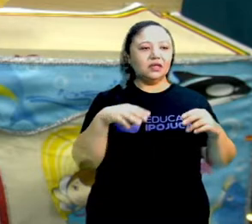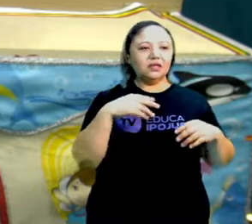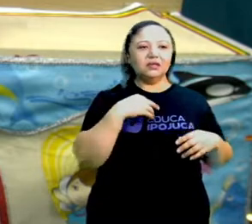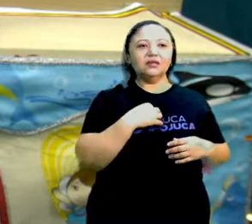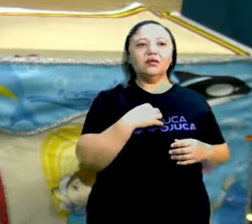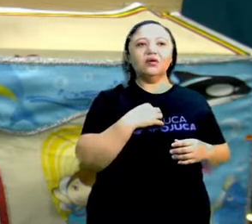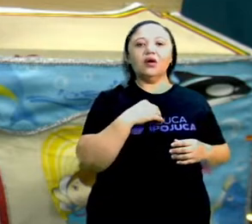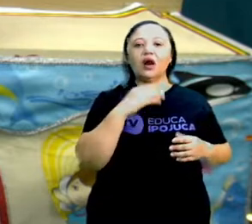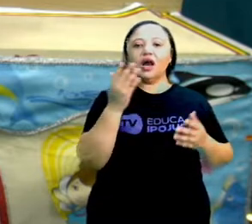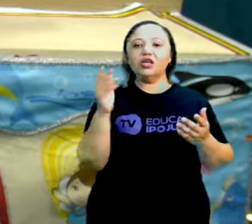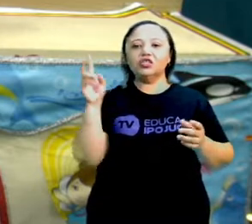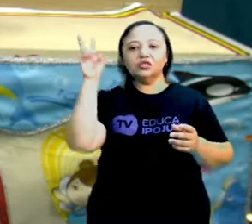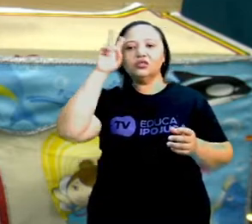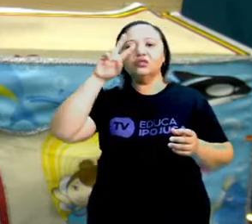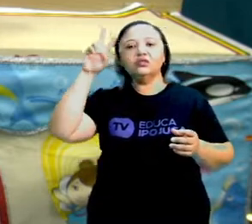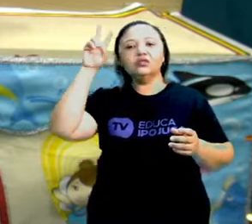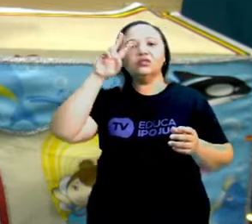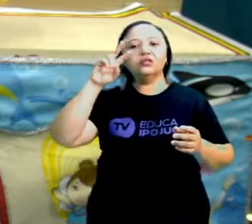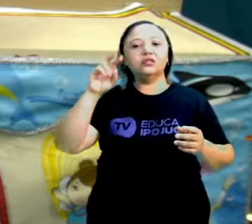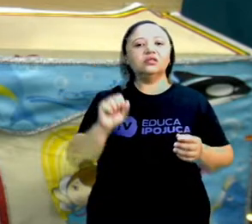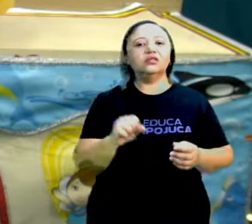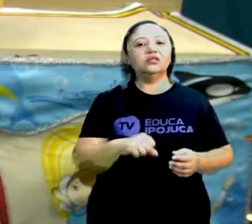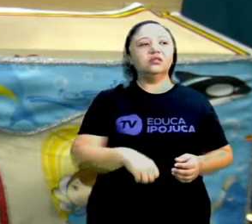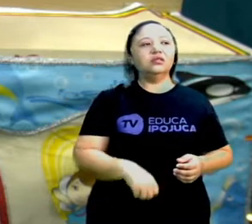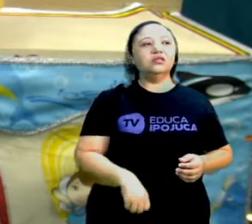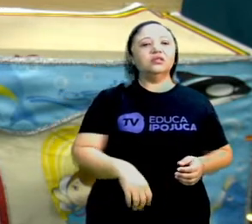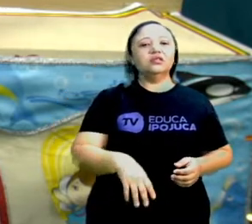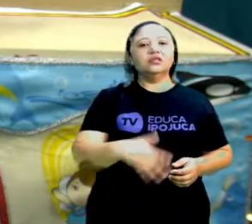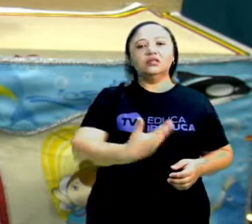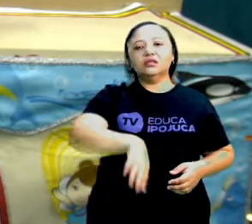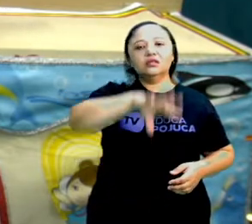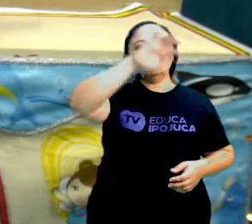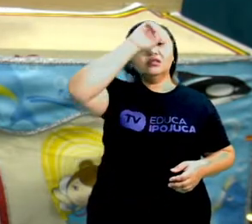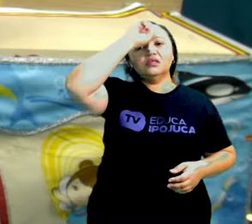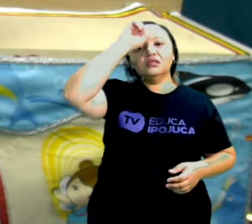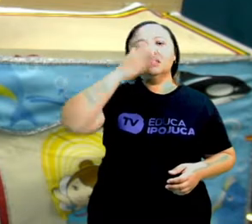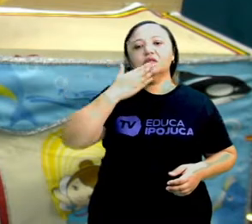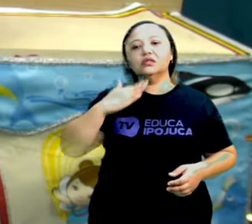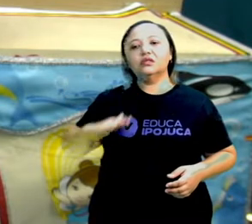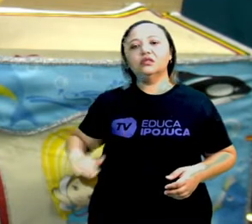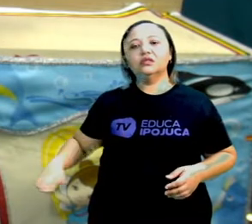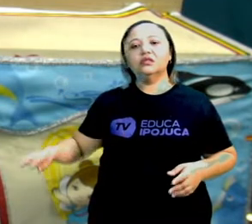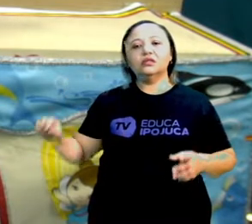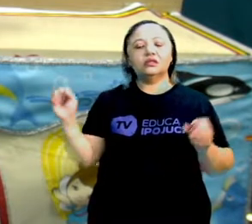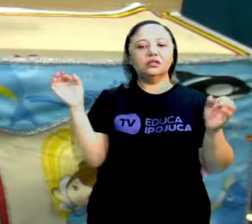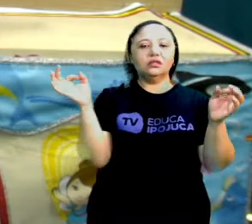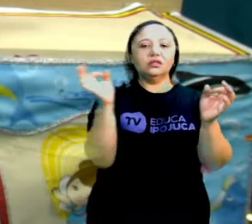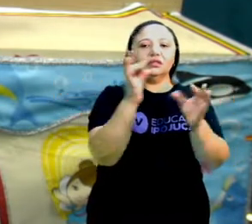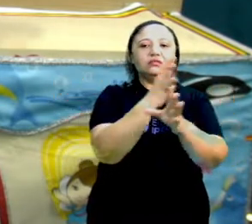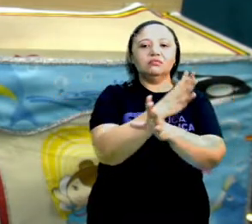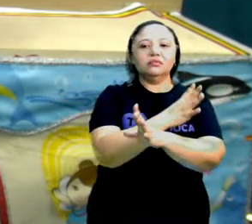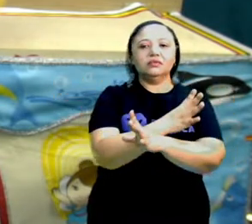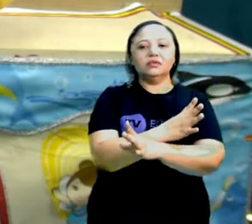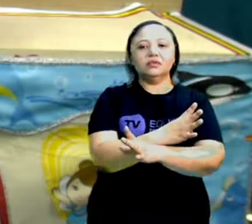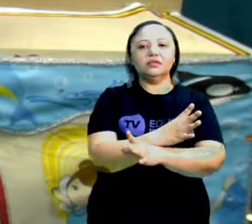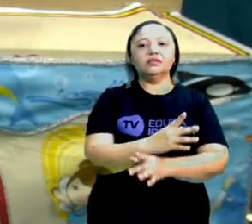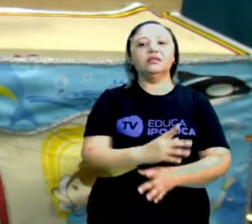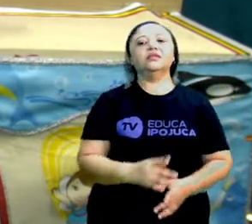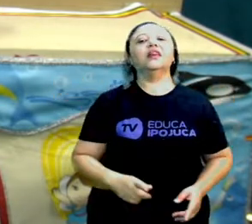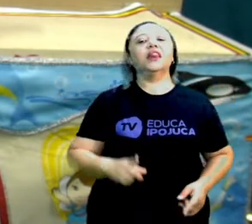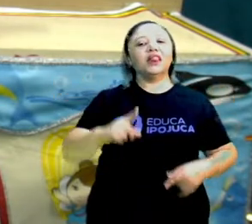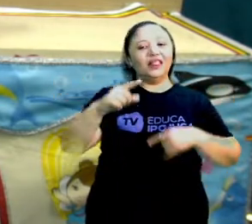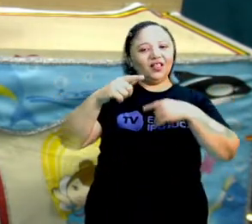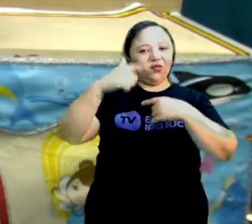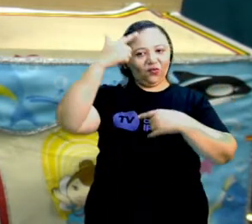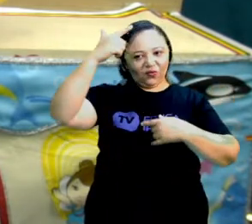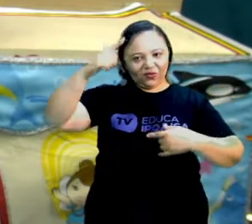pode. A nossa história, A Feiticeira e os Anões, termina. Tia Lei, Leiturinha volta com mais histórias pra